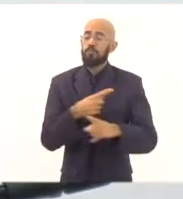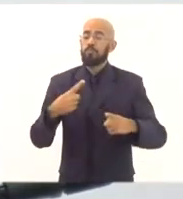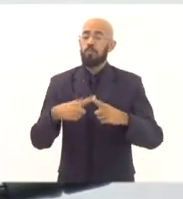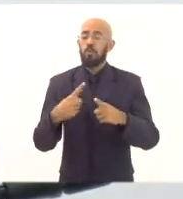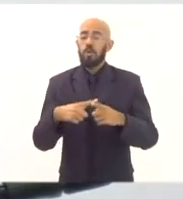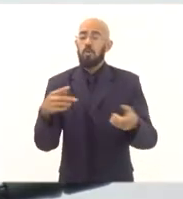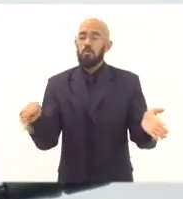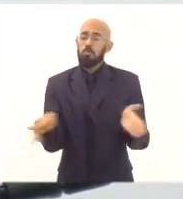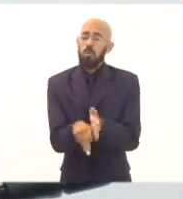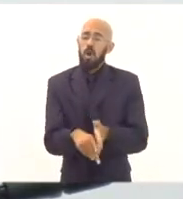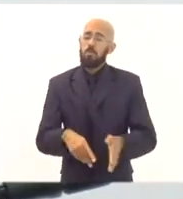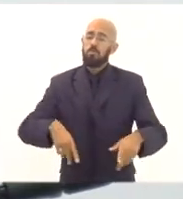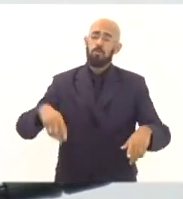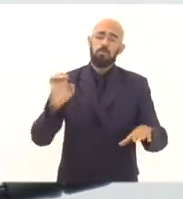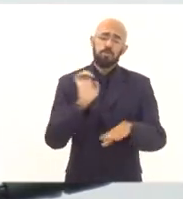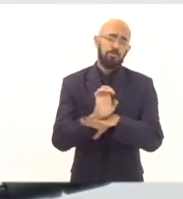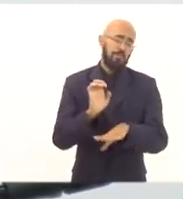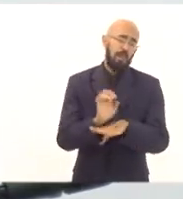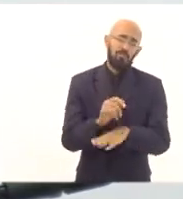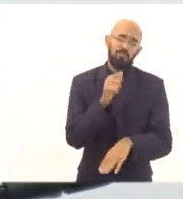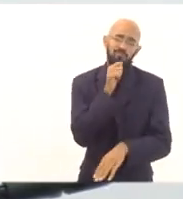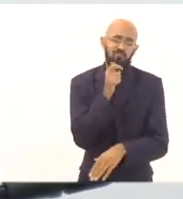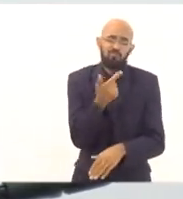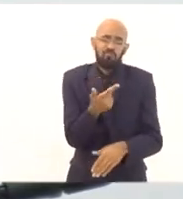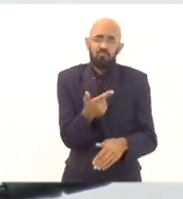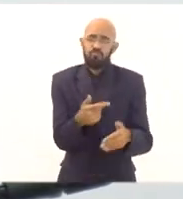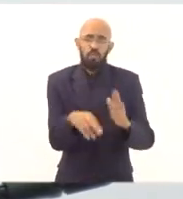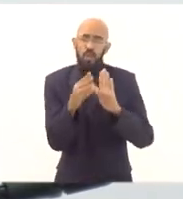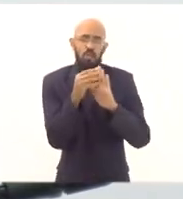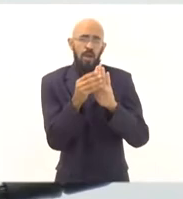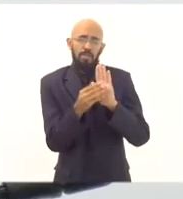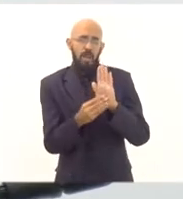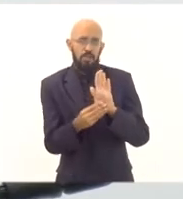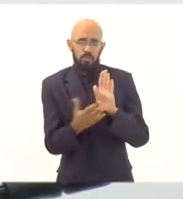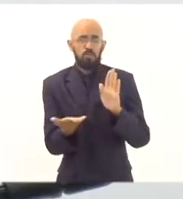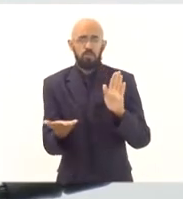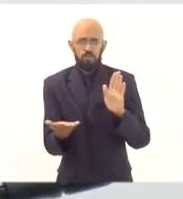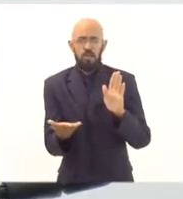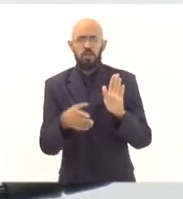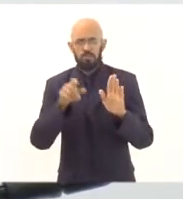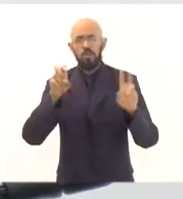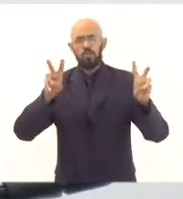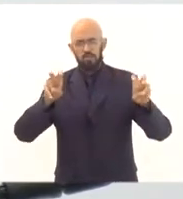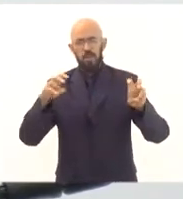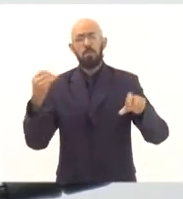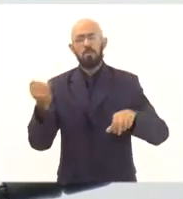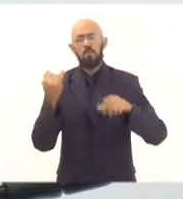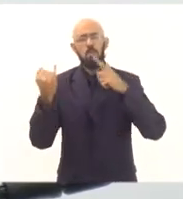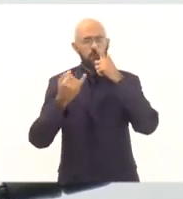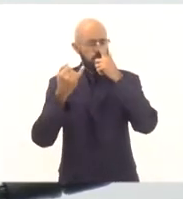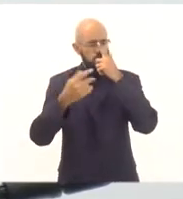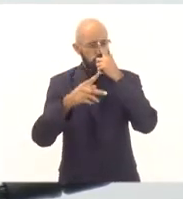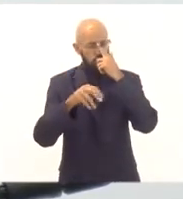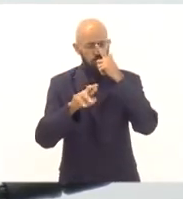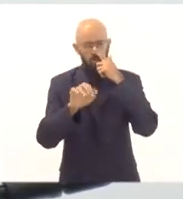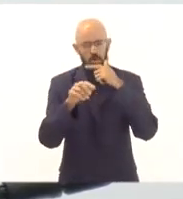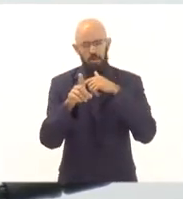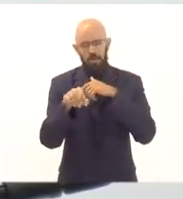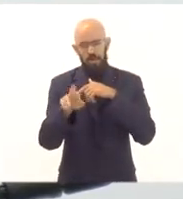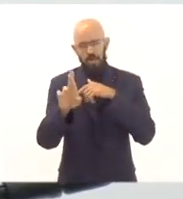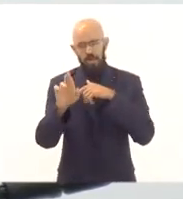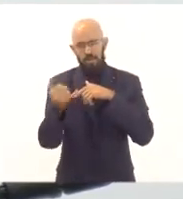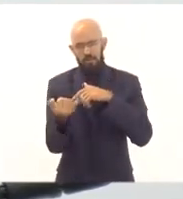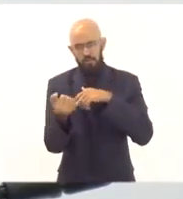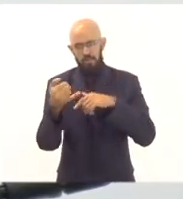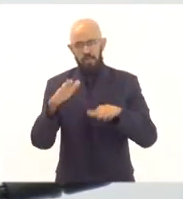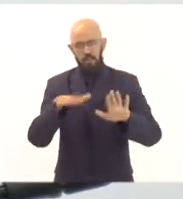próprio estado não tem o seu próprio cadastro Então eu acho que esse é um tema importante o proderj inclusive pode